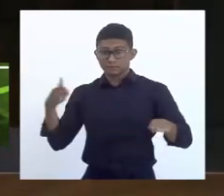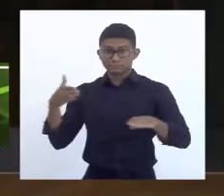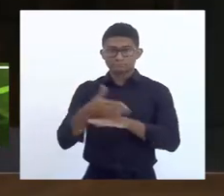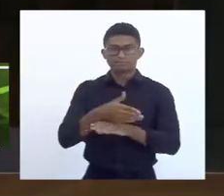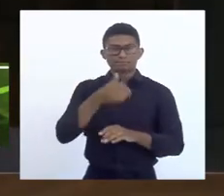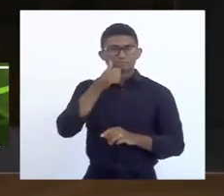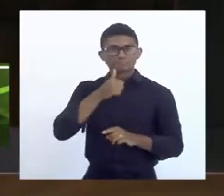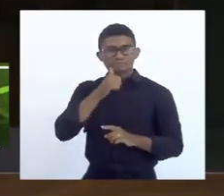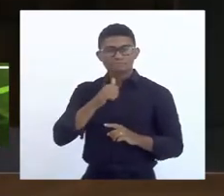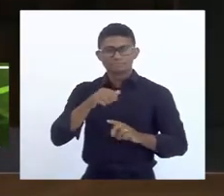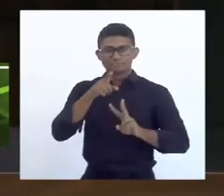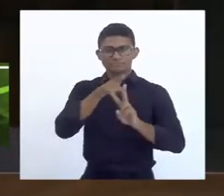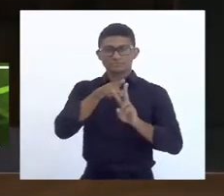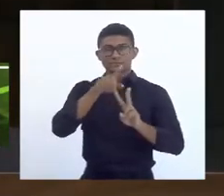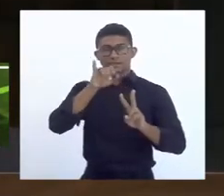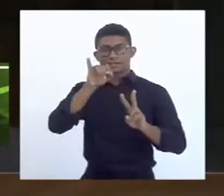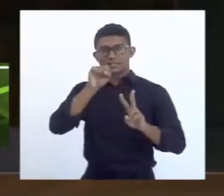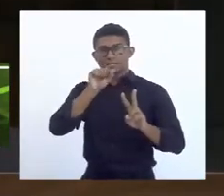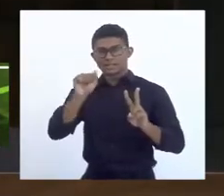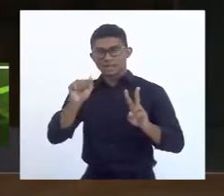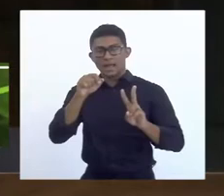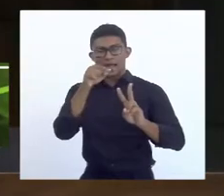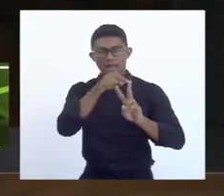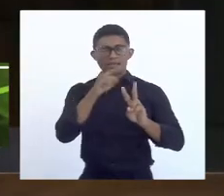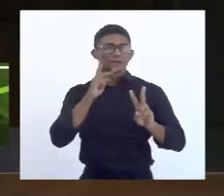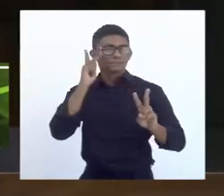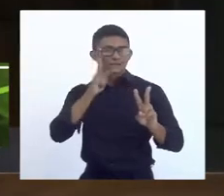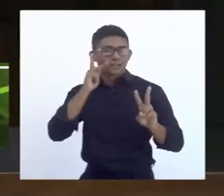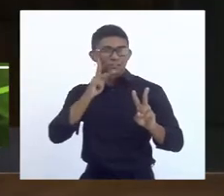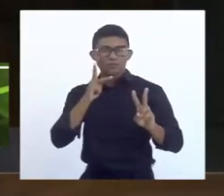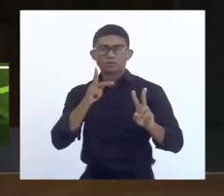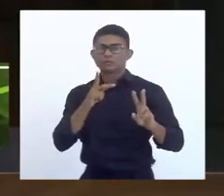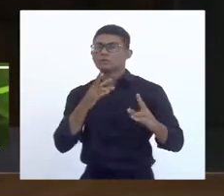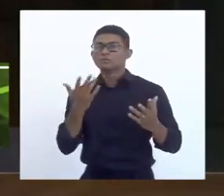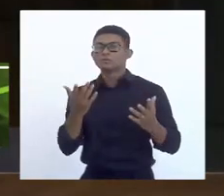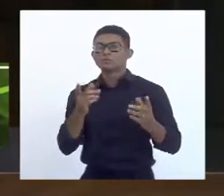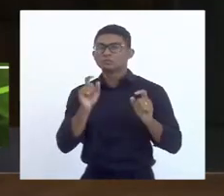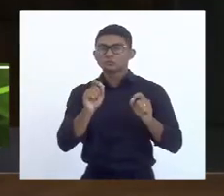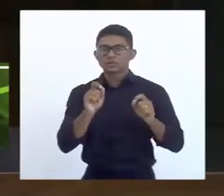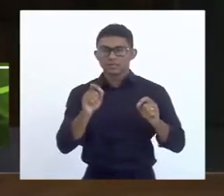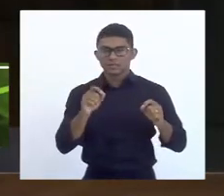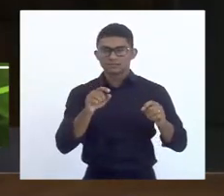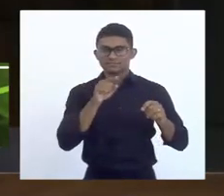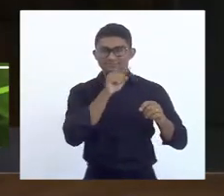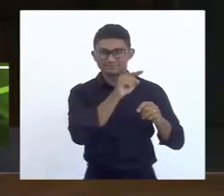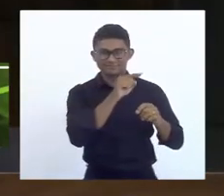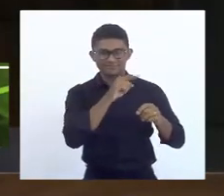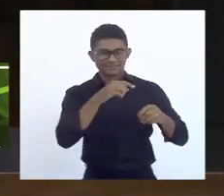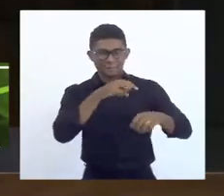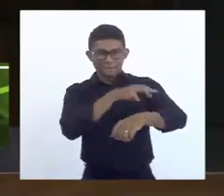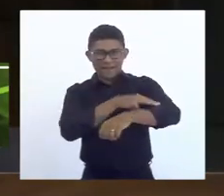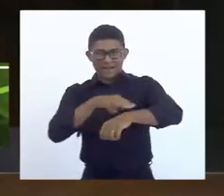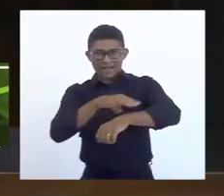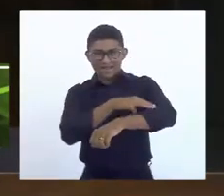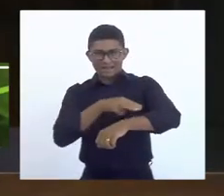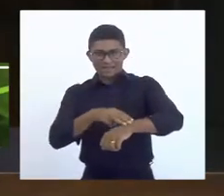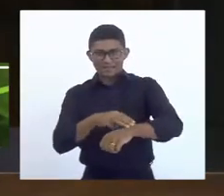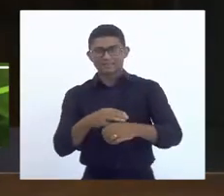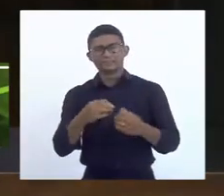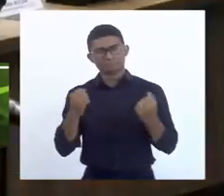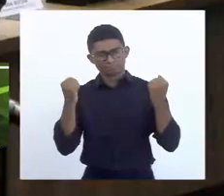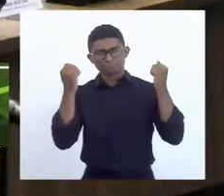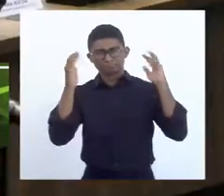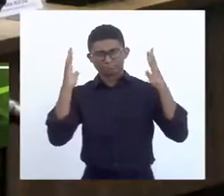Vicente. Ela é vereadora da rede do município de Macaé. Salva de palmas aí para a